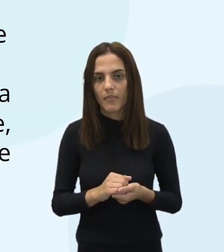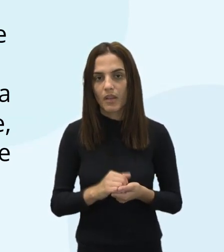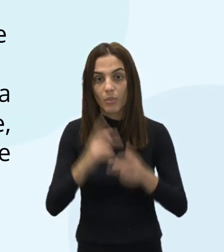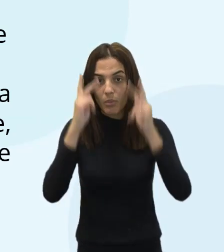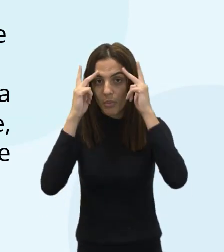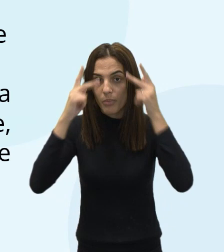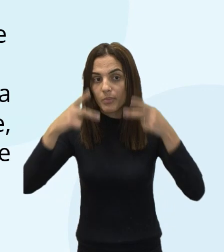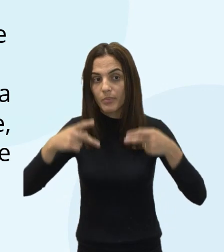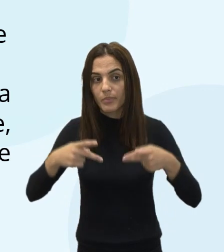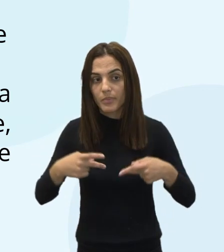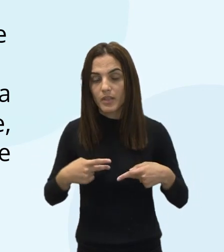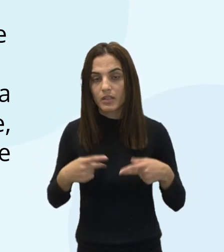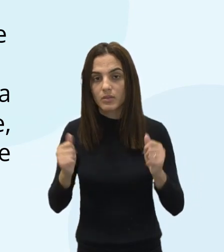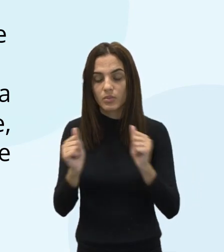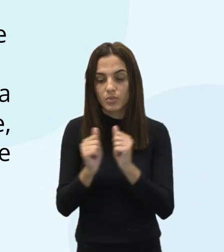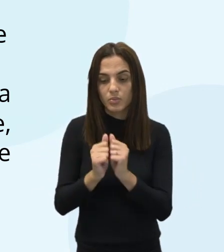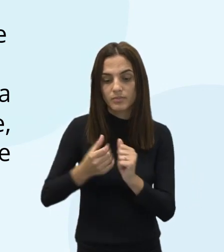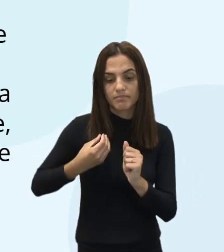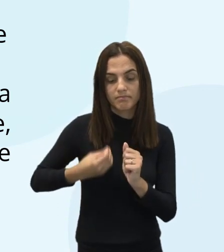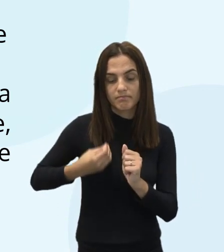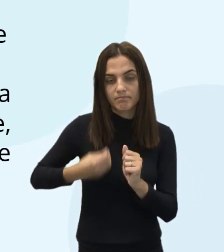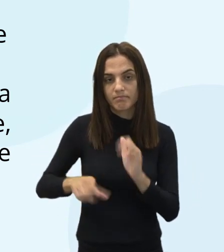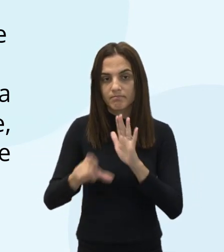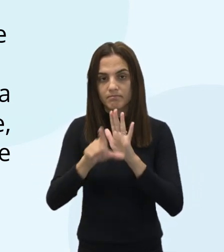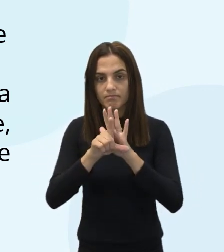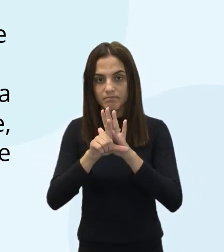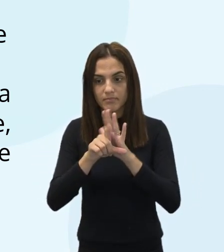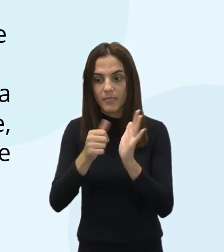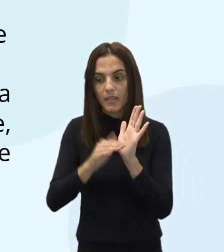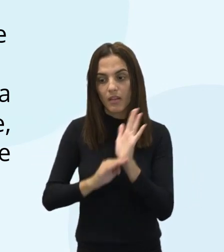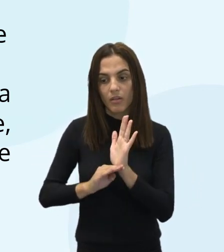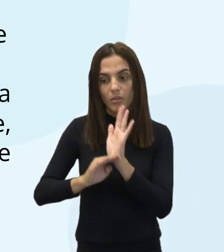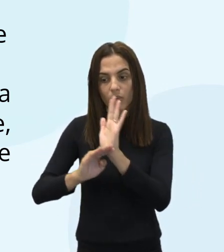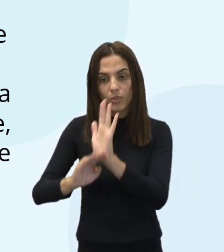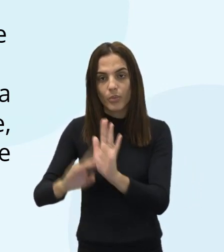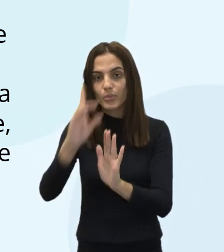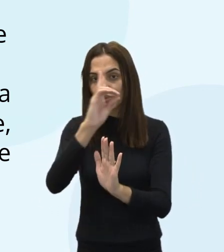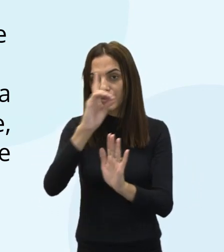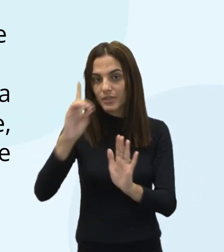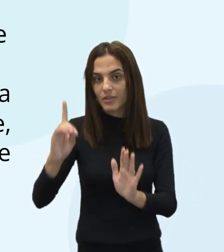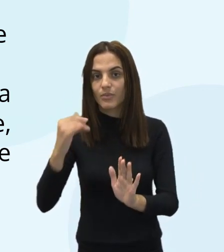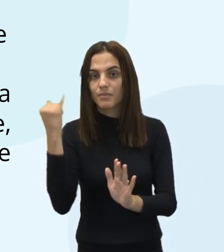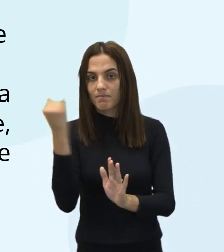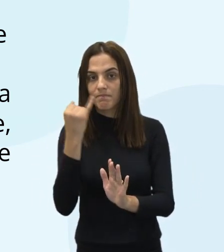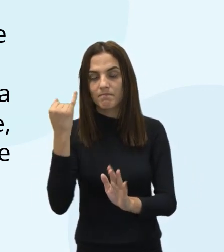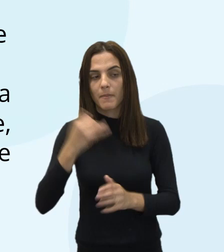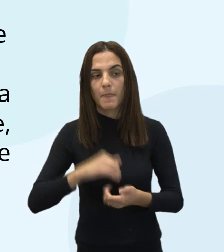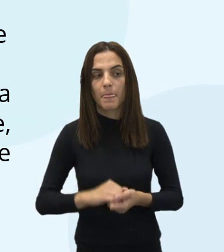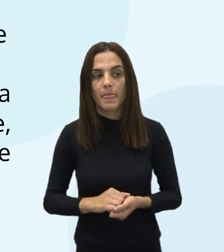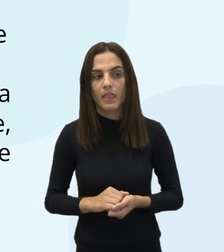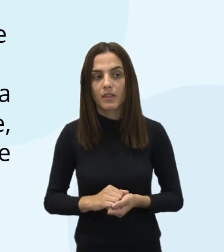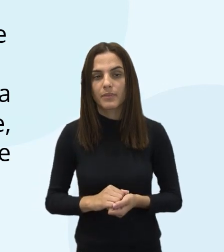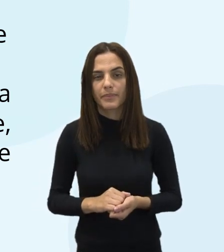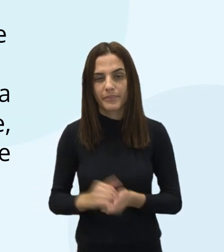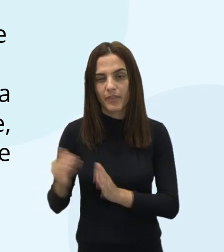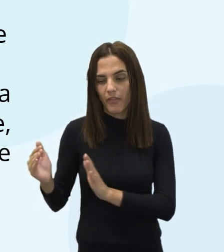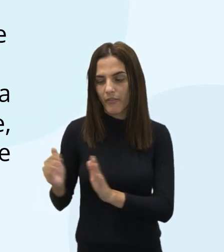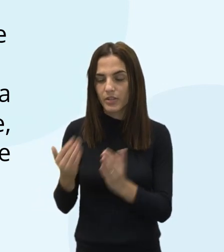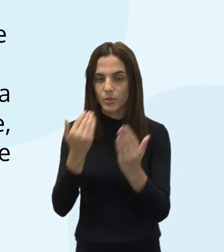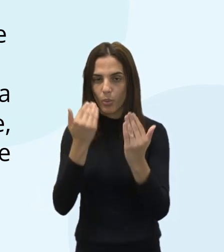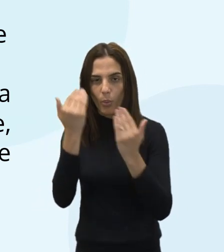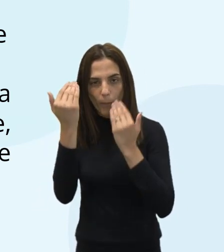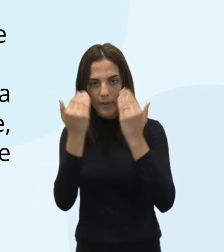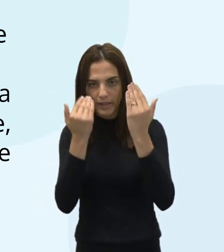humana com a existência de legislações que amparam os direitos fundamentais. Veja que aí já entra numa fase de